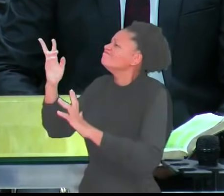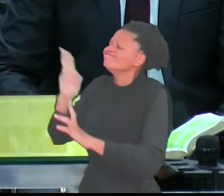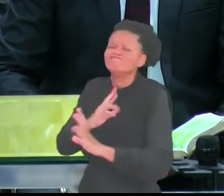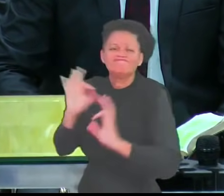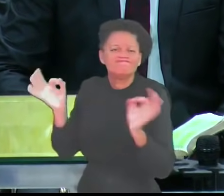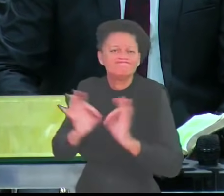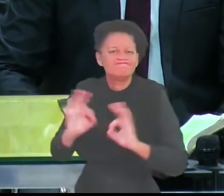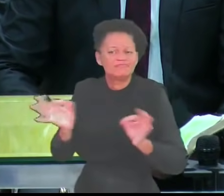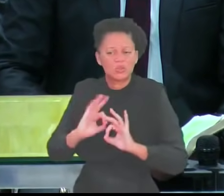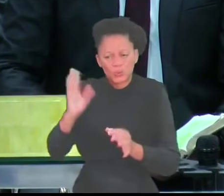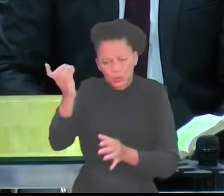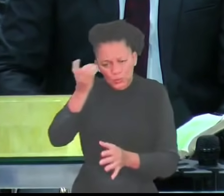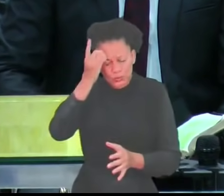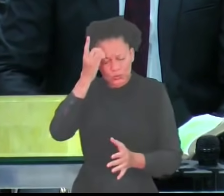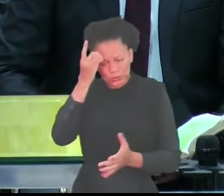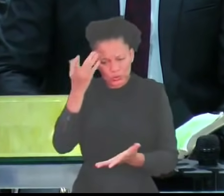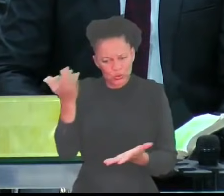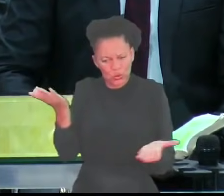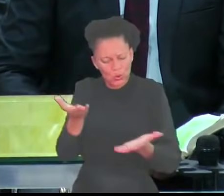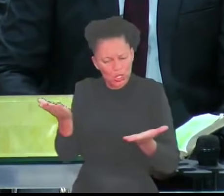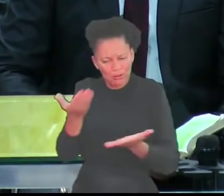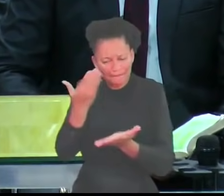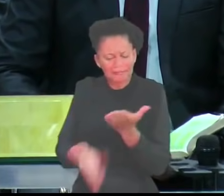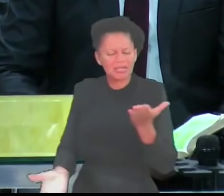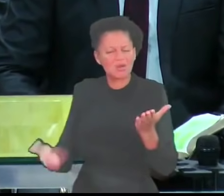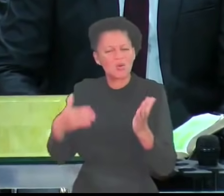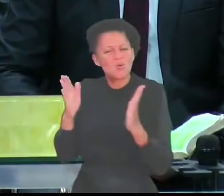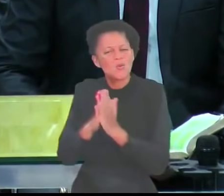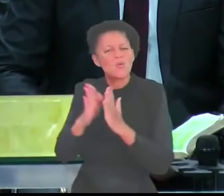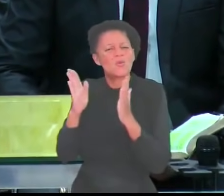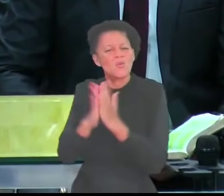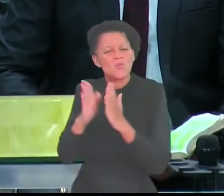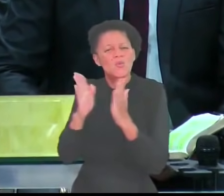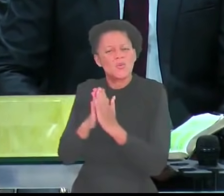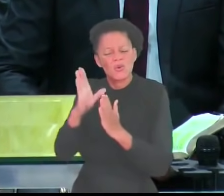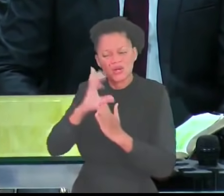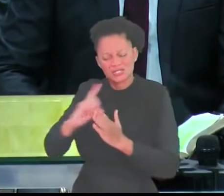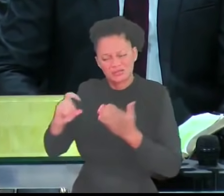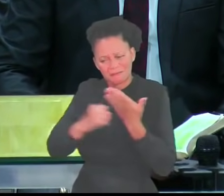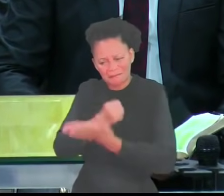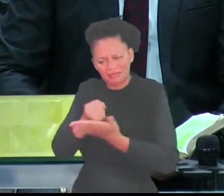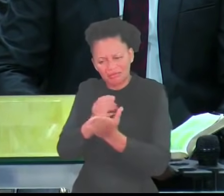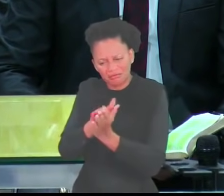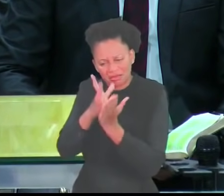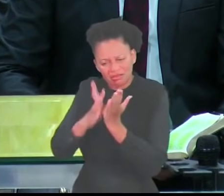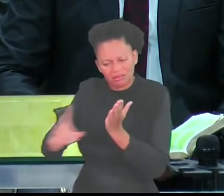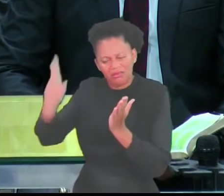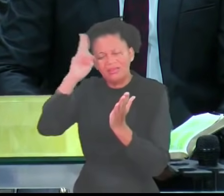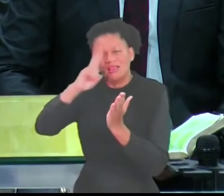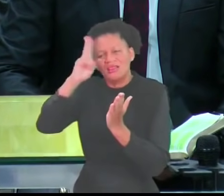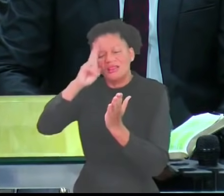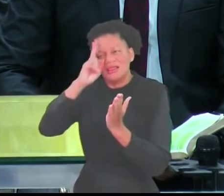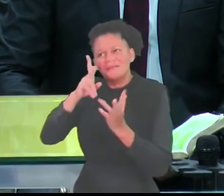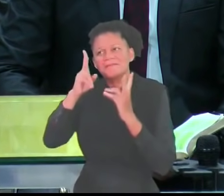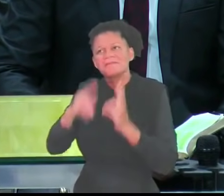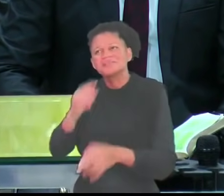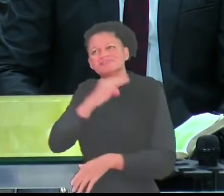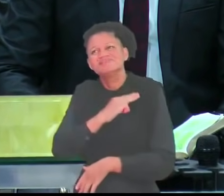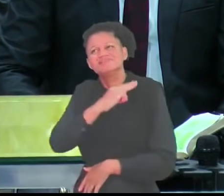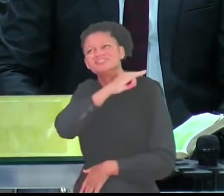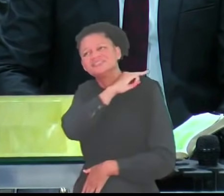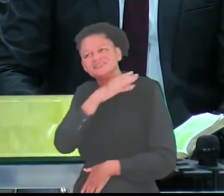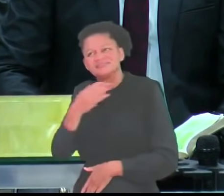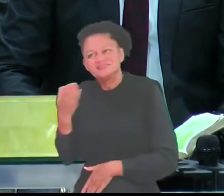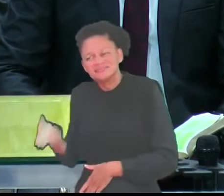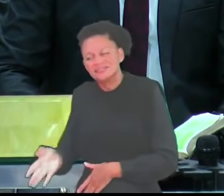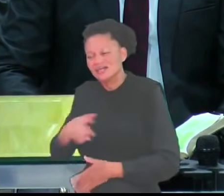Você perdeu os dons. Eu agora estava orando, e orando a Deus baseado nas escrituras, e lembrando do ministério de Eliseu, e eu disse a